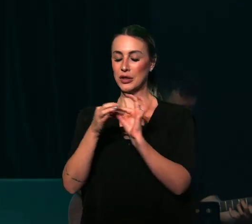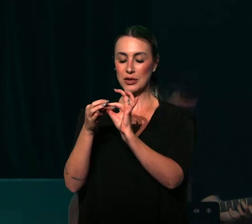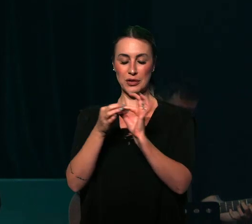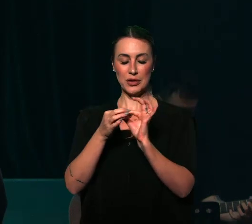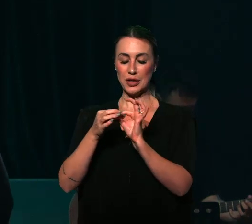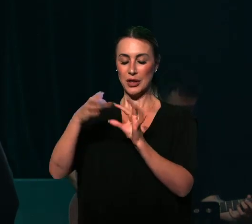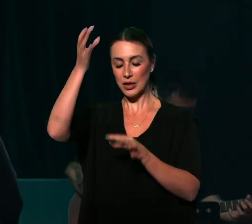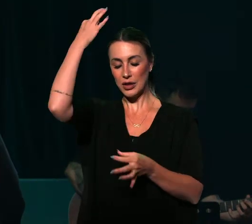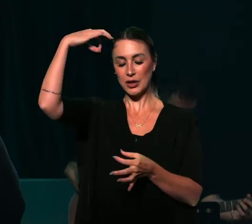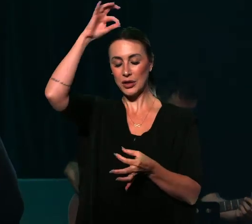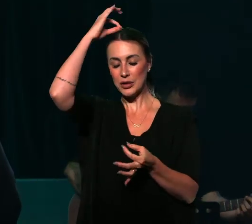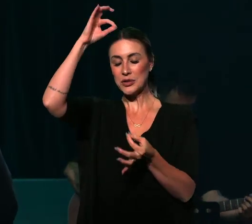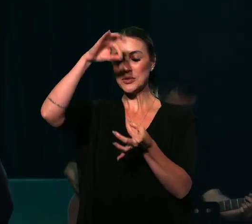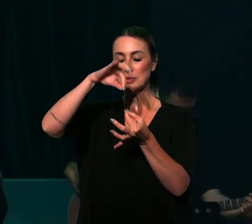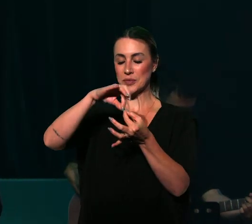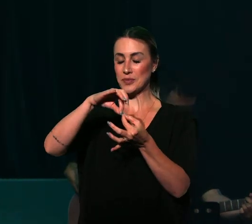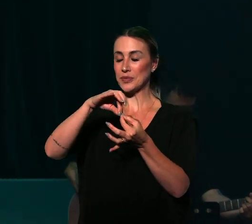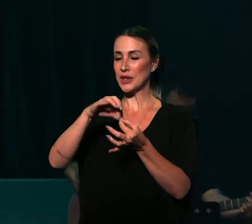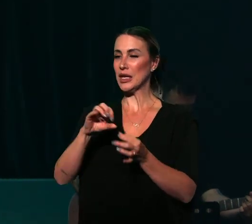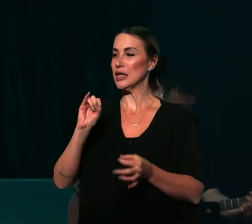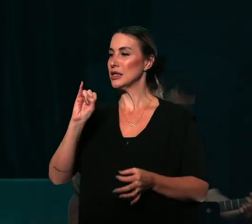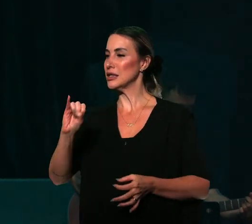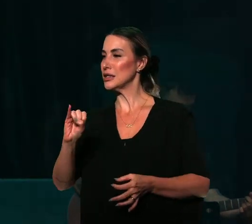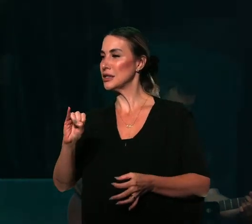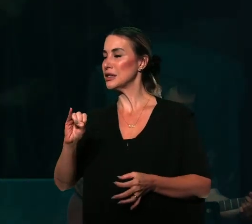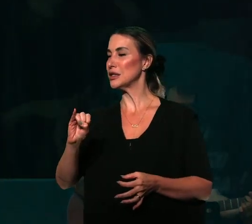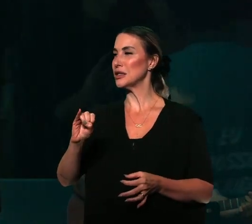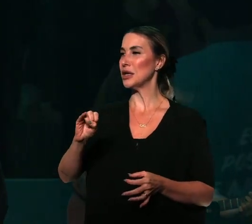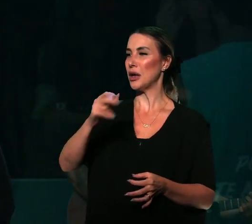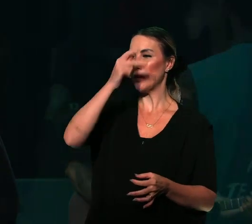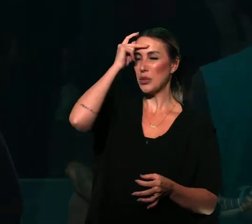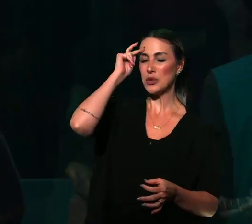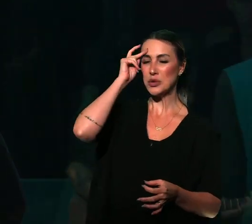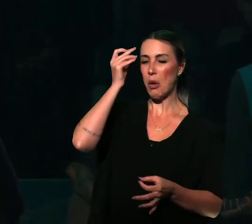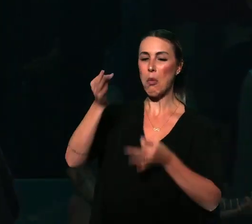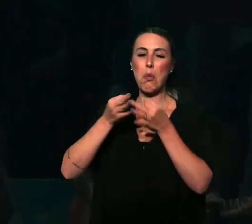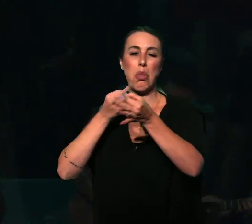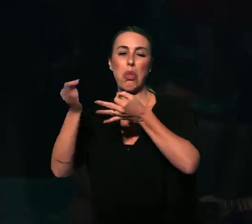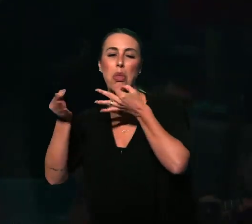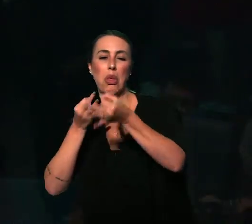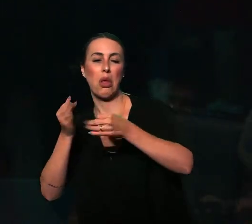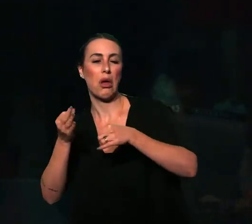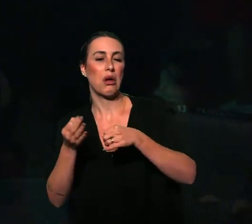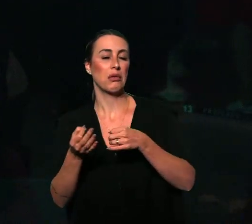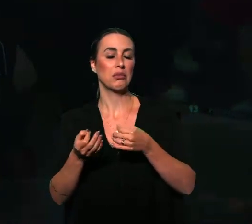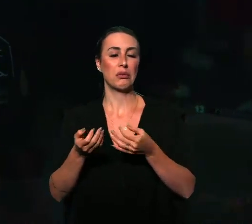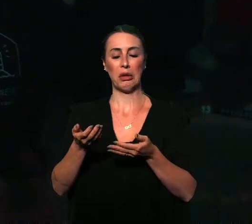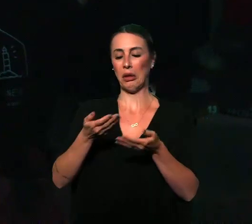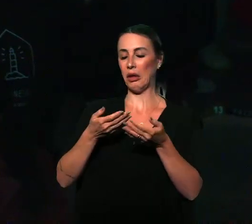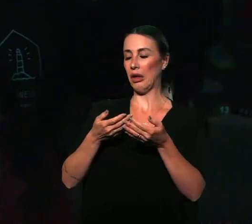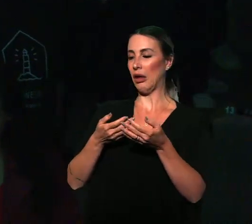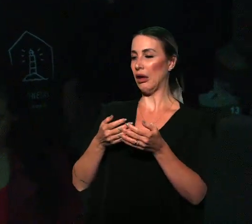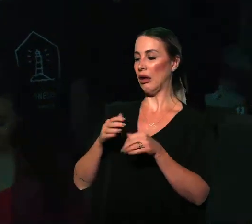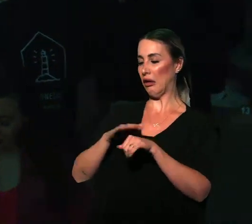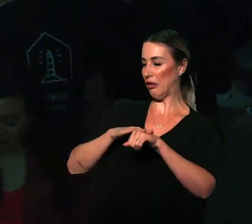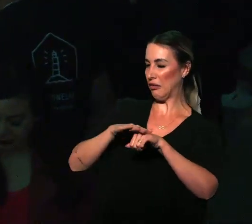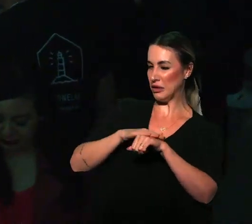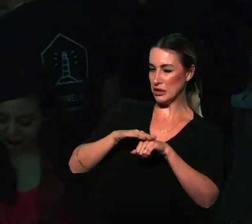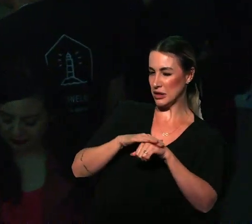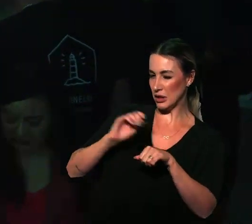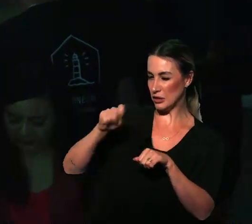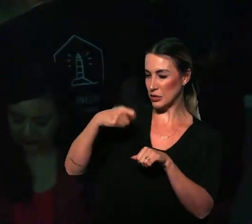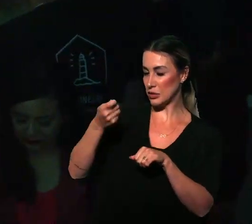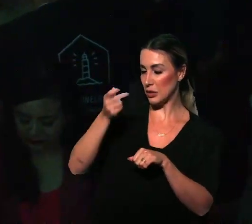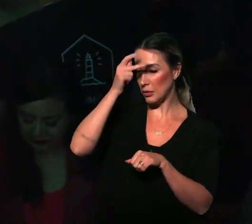nome de Jesus. Se tem alguém brigando, falando mal, fofocando, falando maledicências, que possa